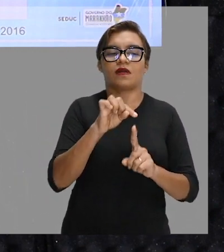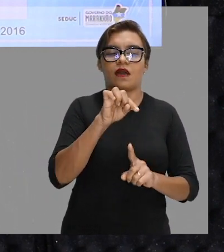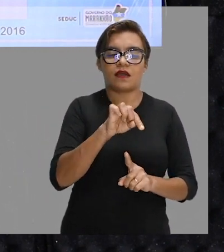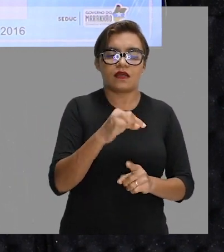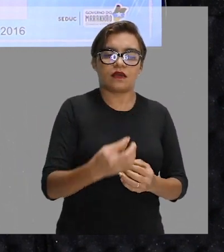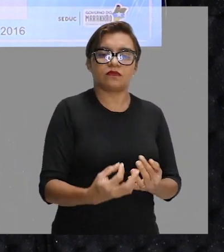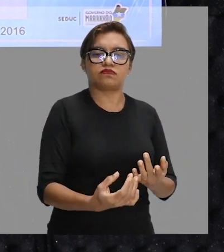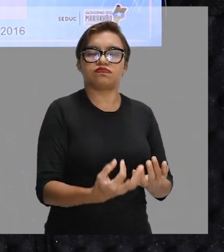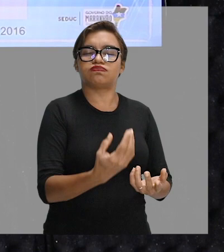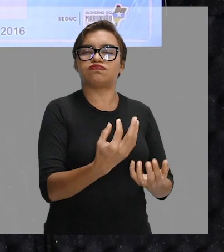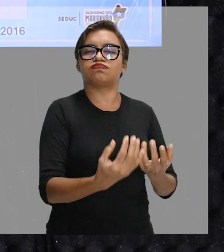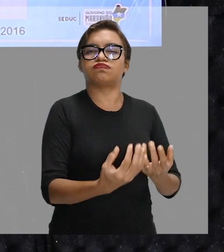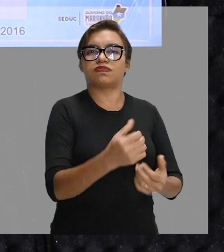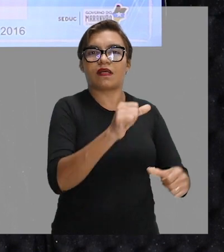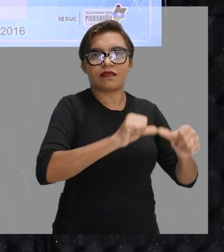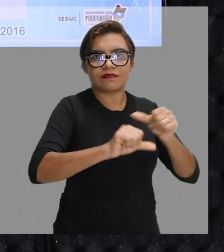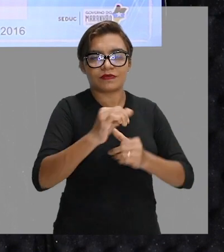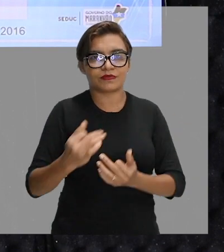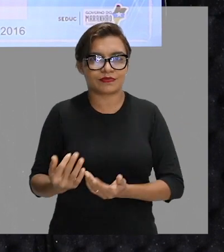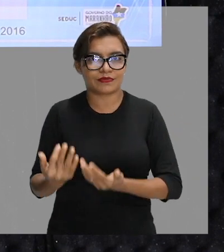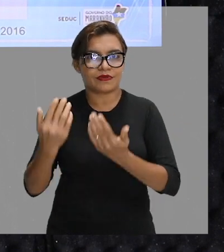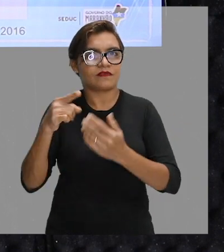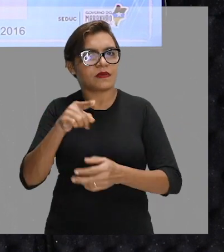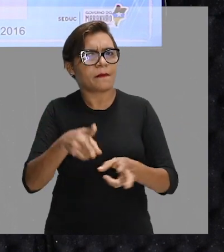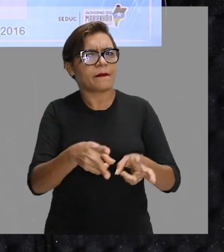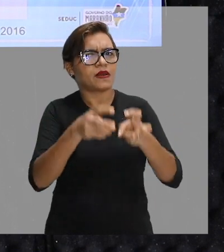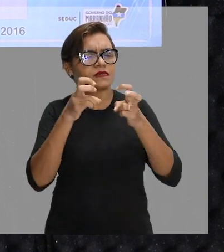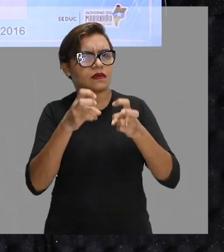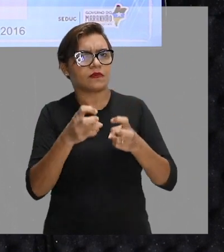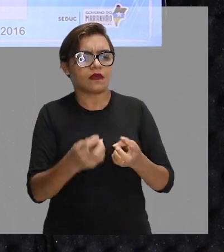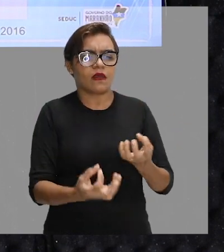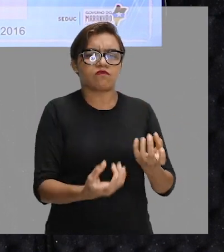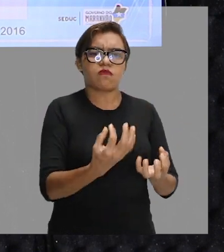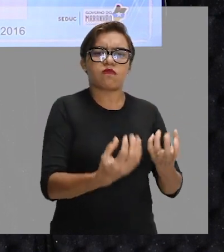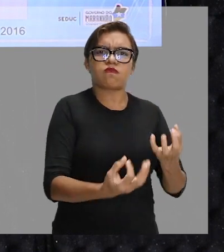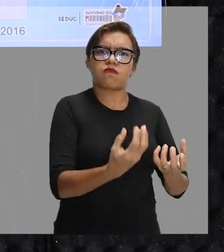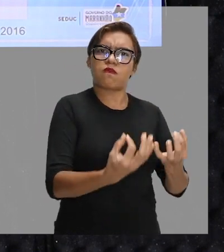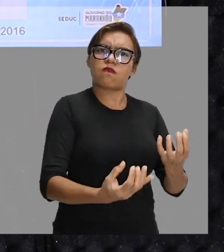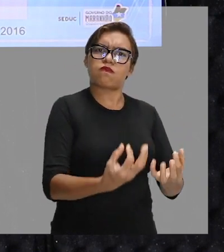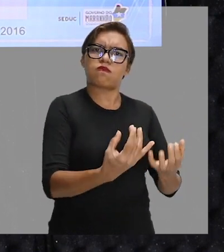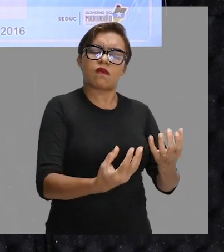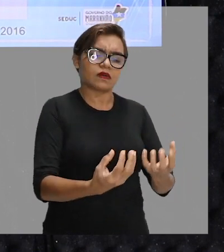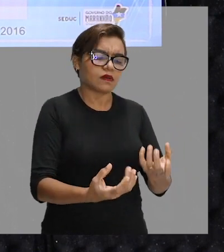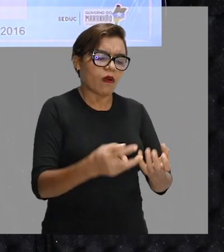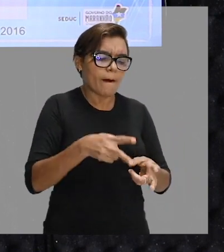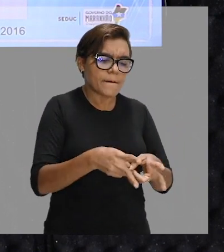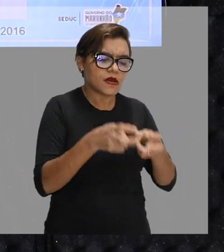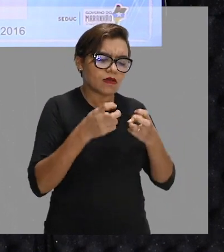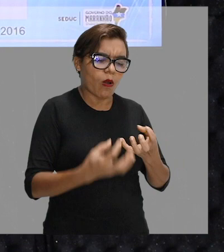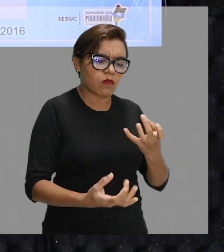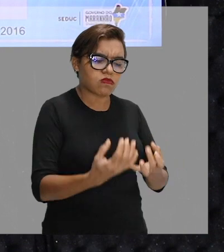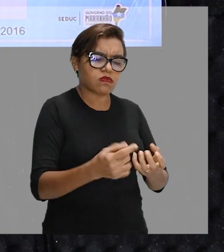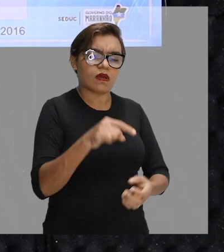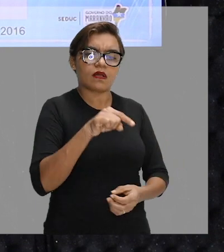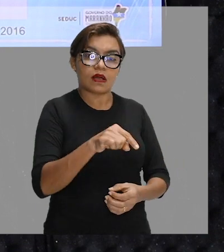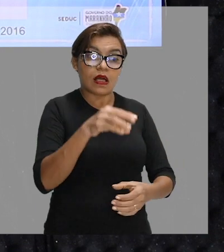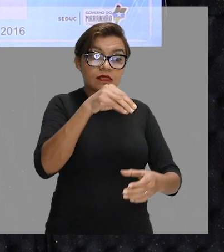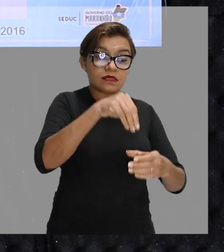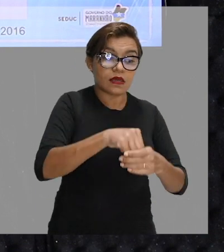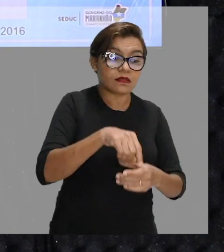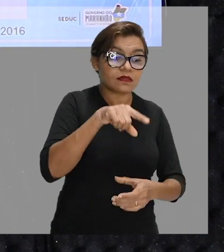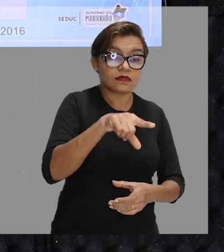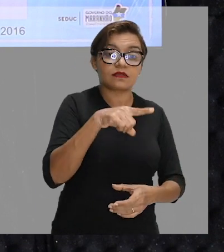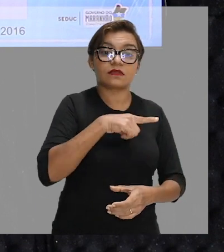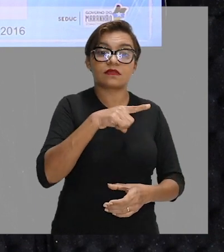entrar em ebulição. E você vai perceber a formação de bolhas. Então, se nós temos uma bolha, dentro da